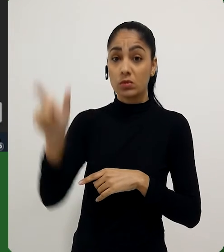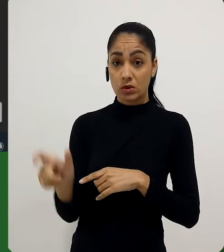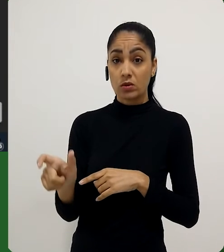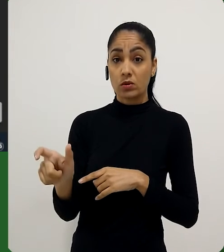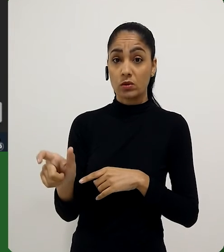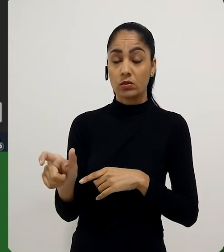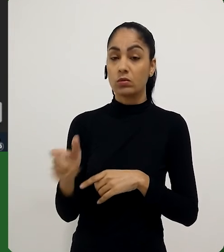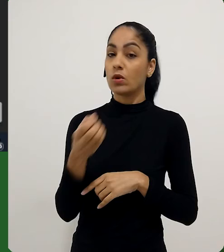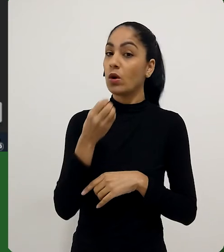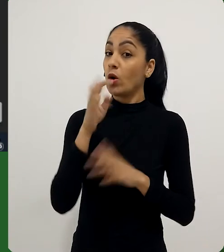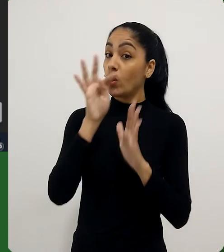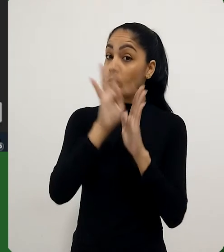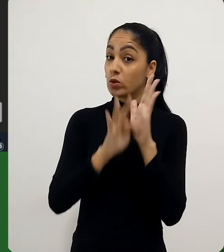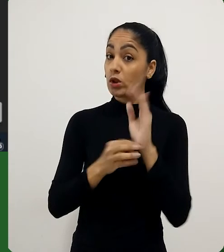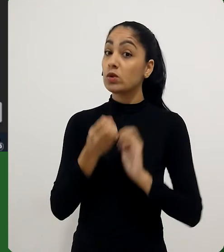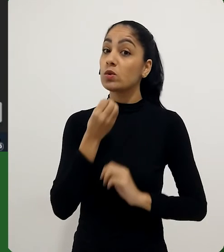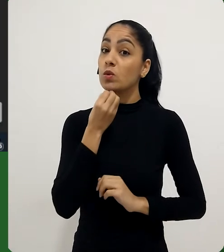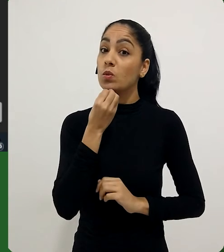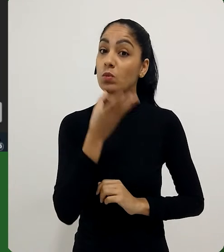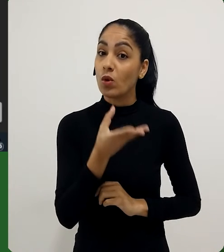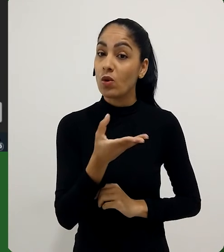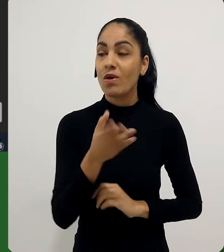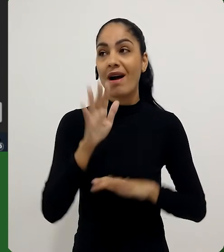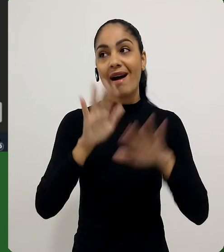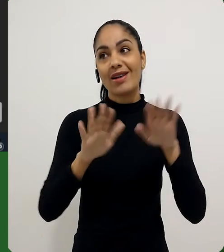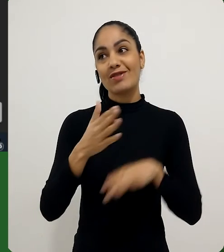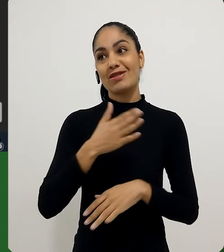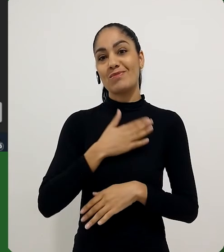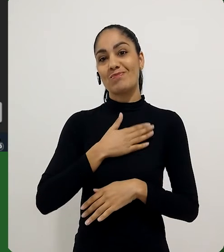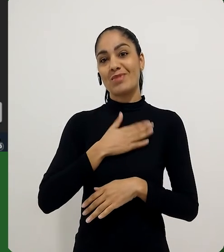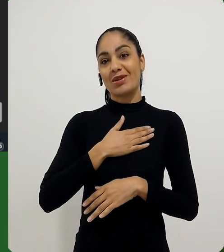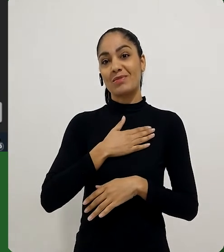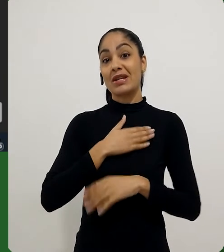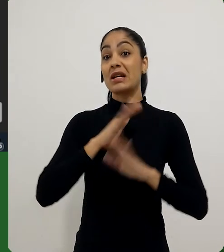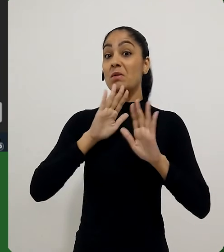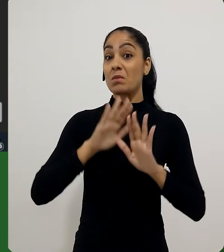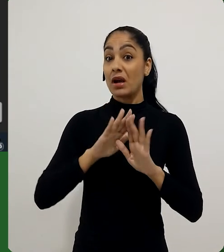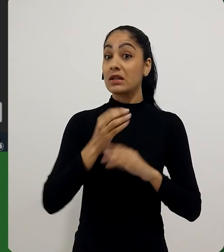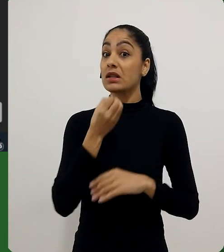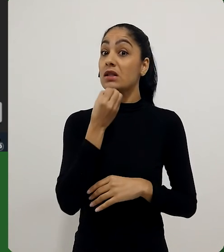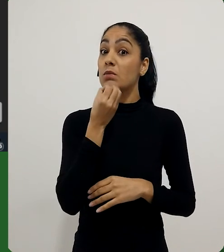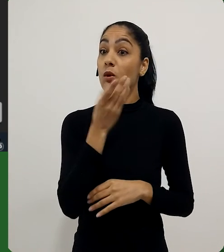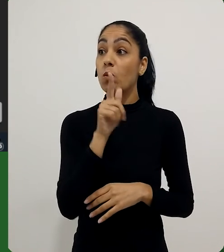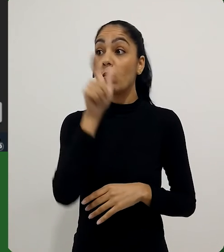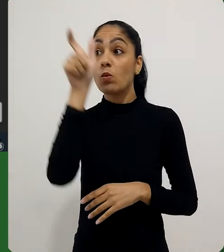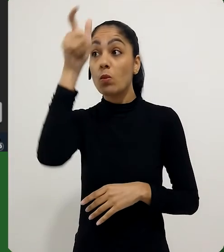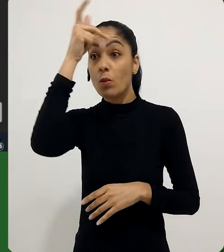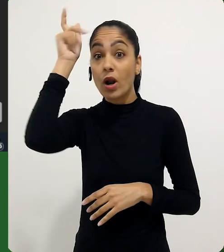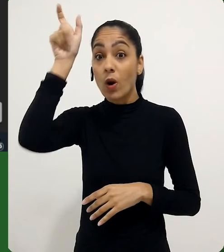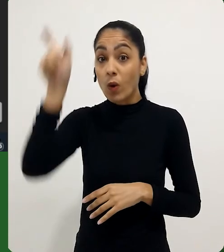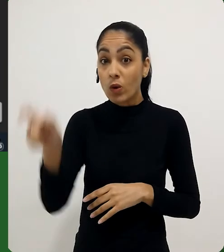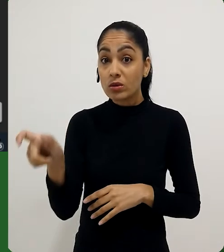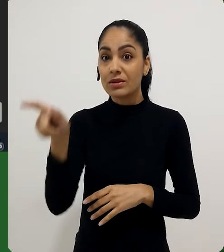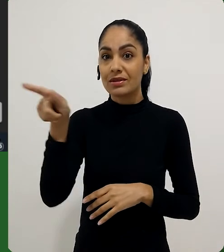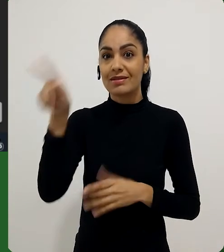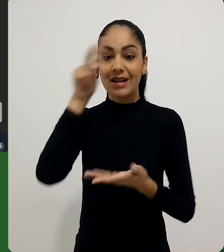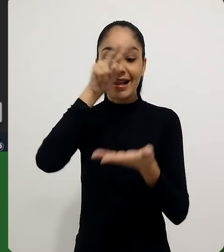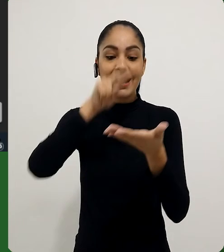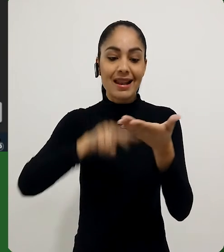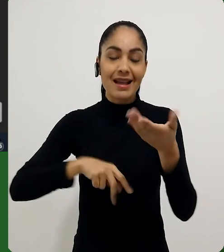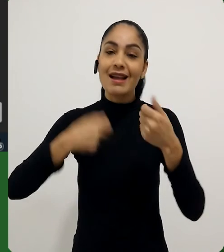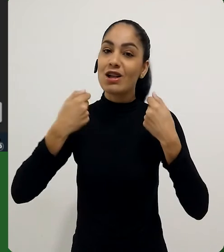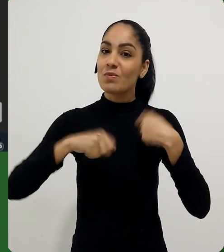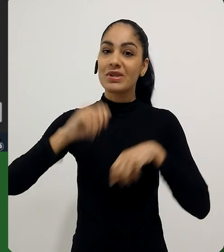levar em consideração o outro. O texto bom não é aquele texto que é bom para mim, é um texto que é bom para